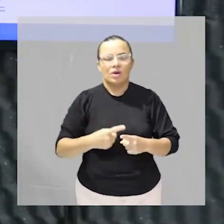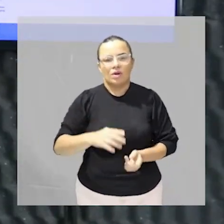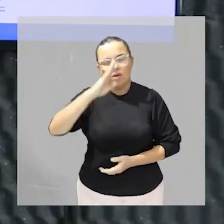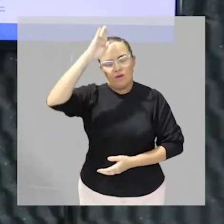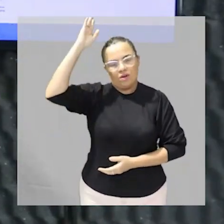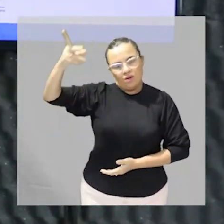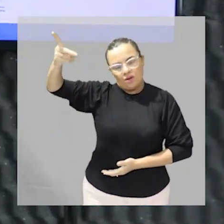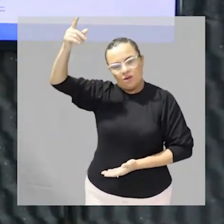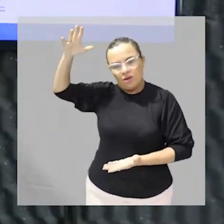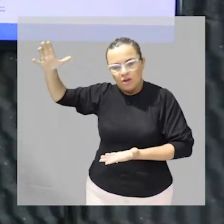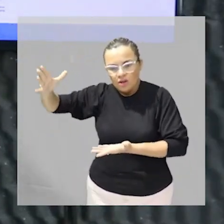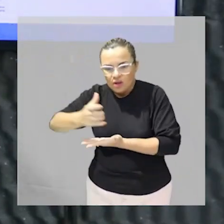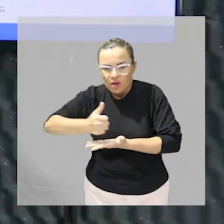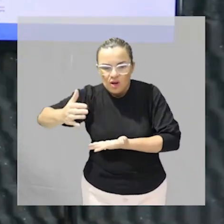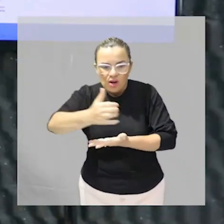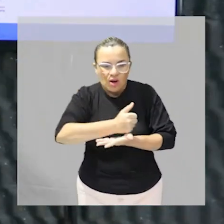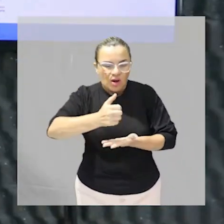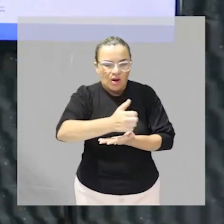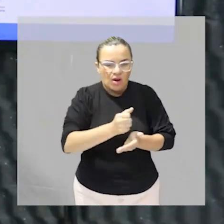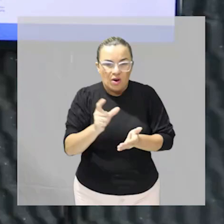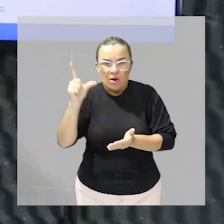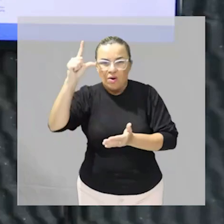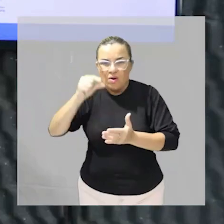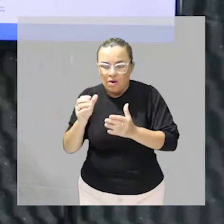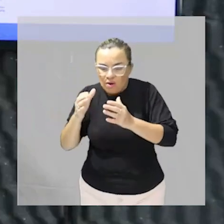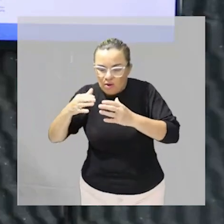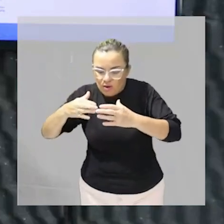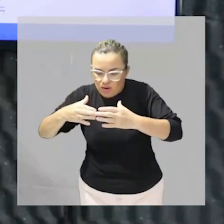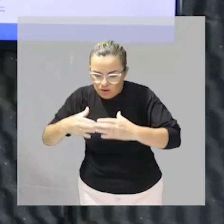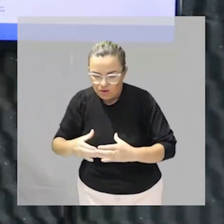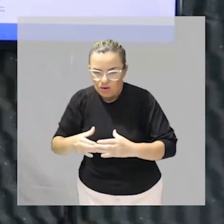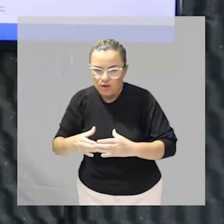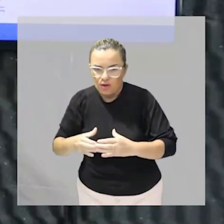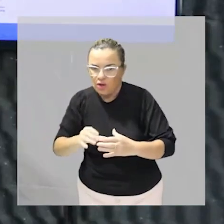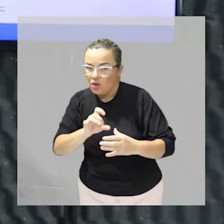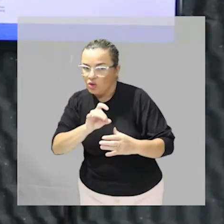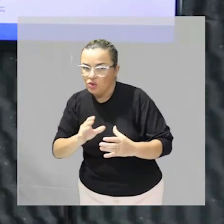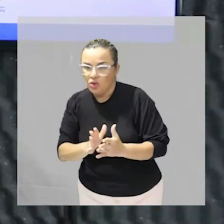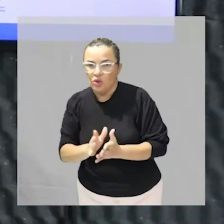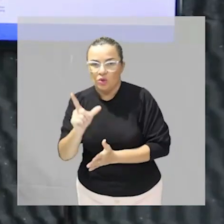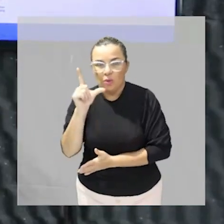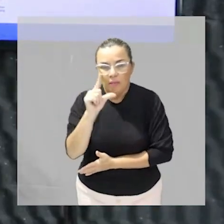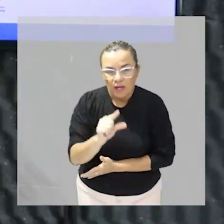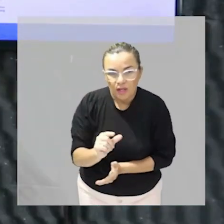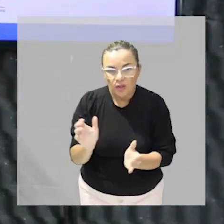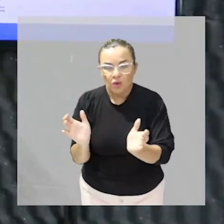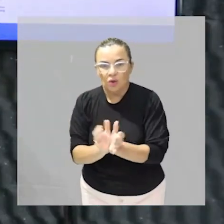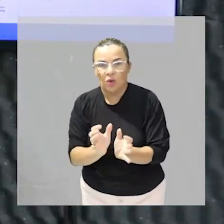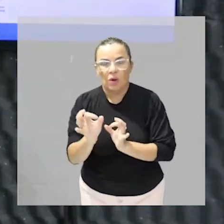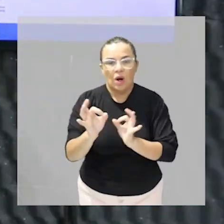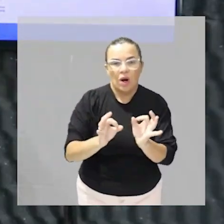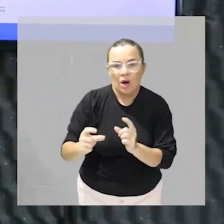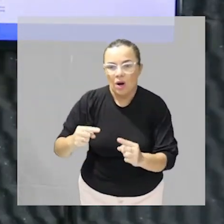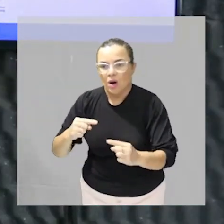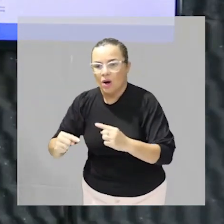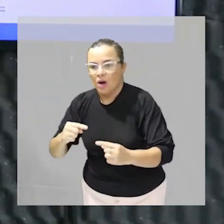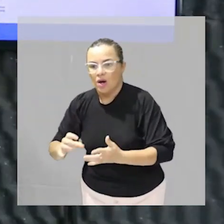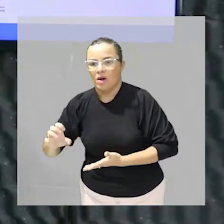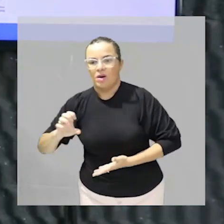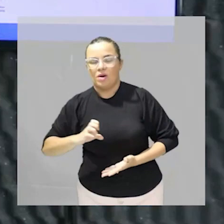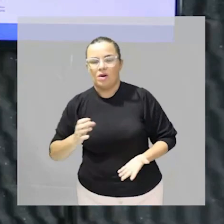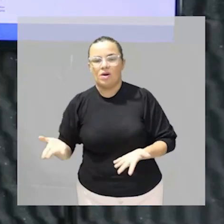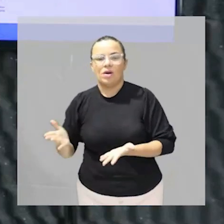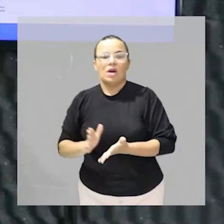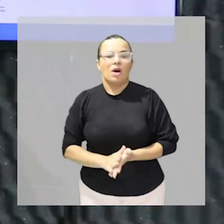essas riquezas eram concentradas nas mãos dos setores aristocráticos. Então, o que os irmãos Gracos vão